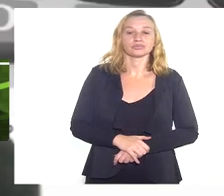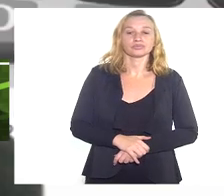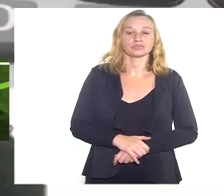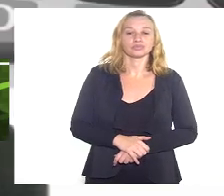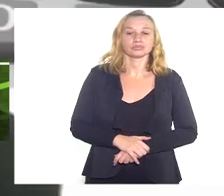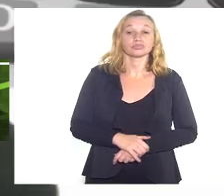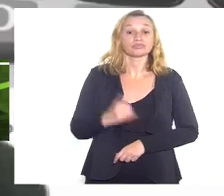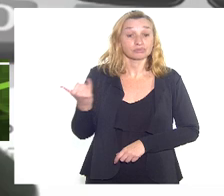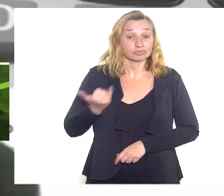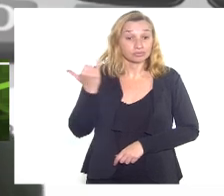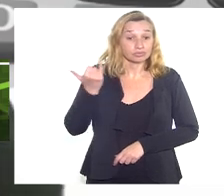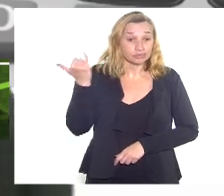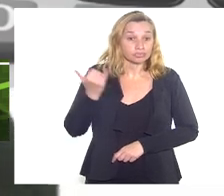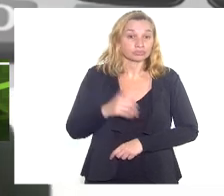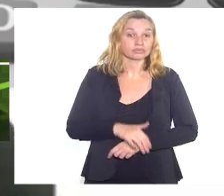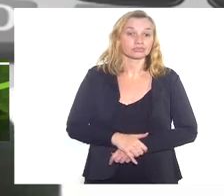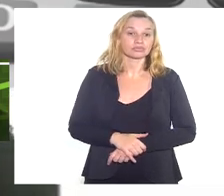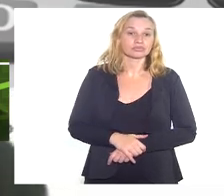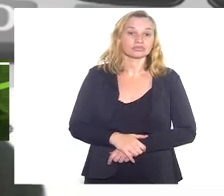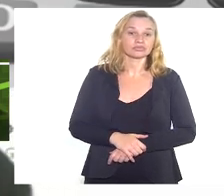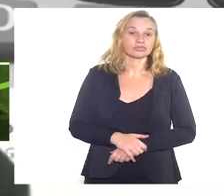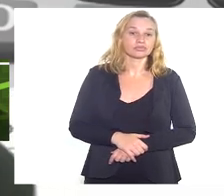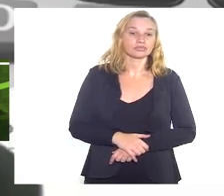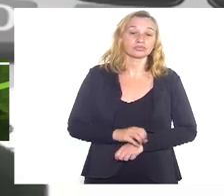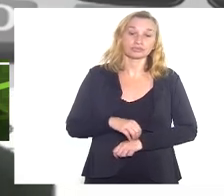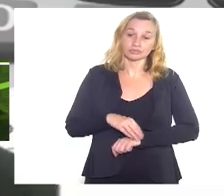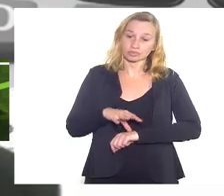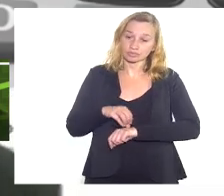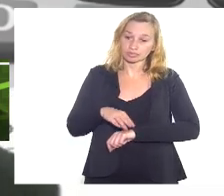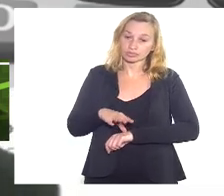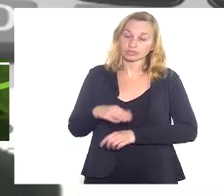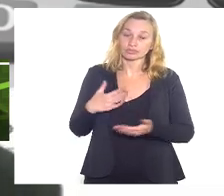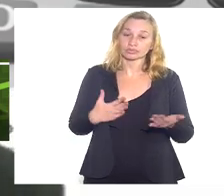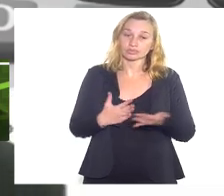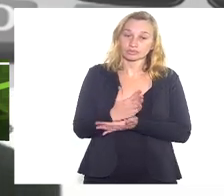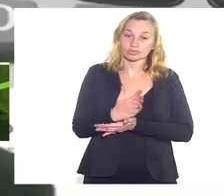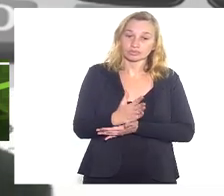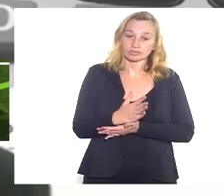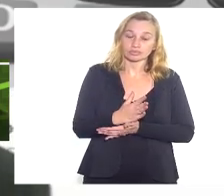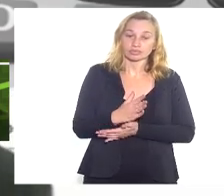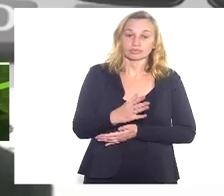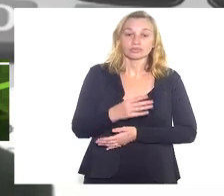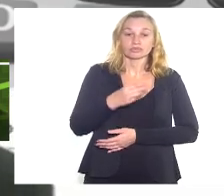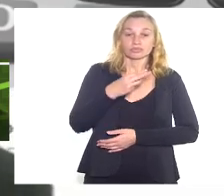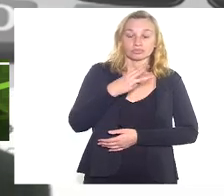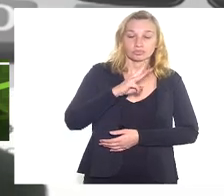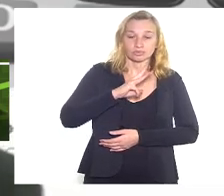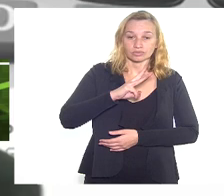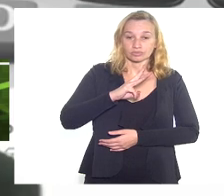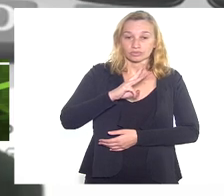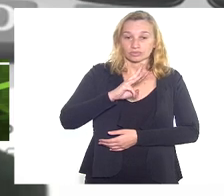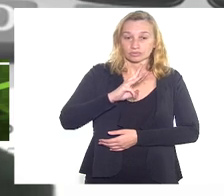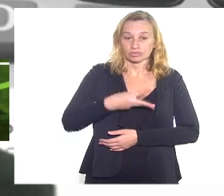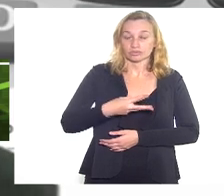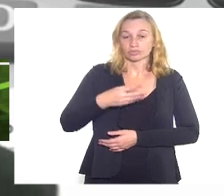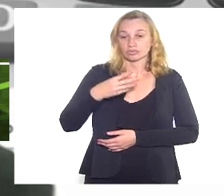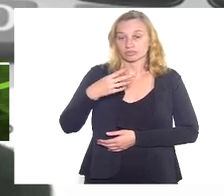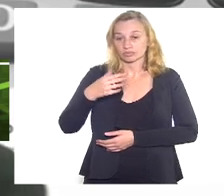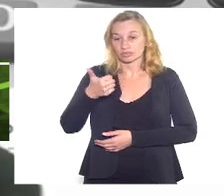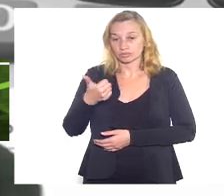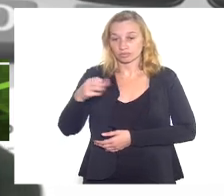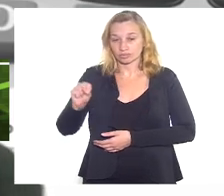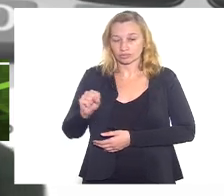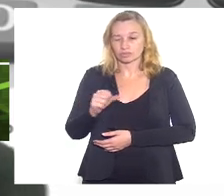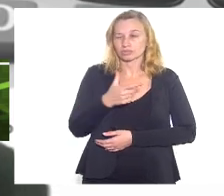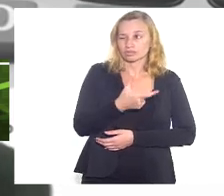entendimento. É importante que a gente indique que, com a aprovação do convênio 3 de 2018 e, consequentemente,